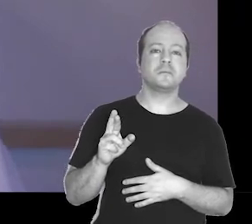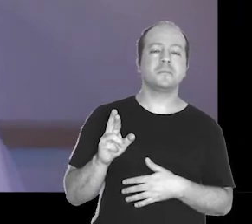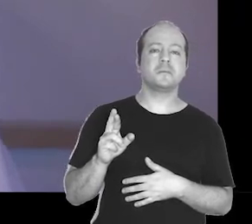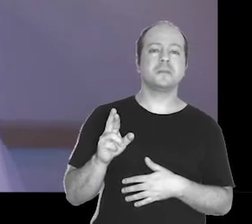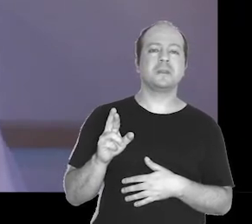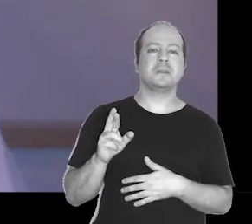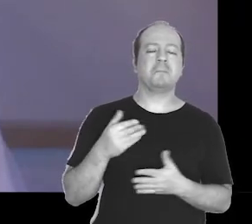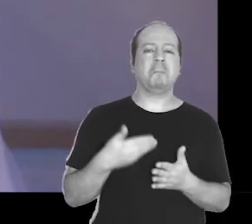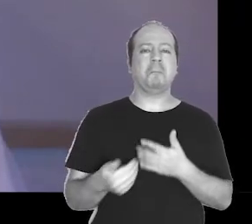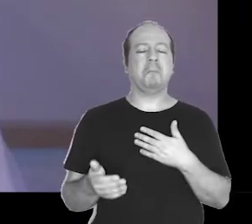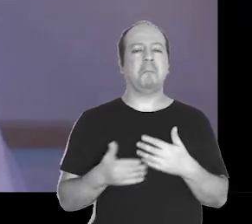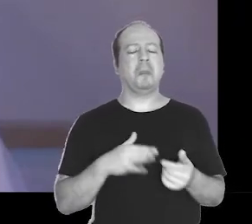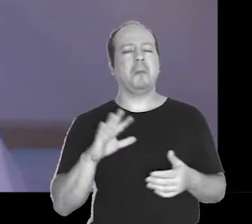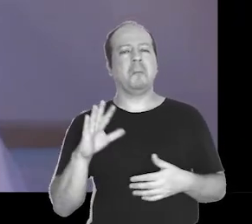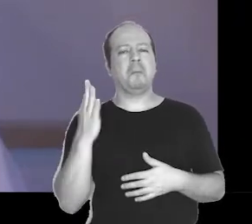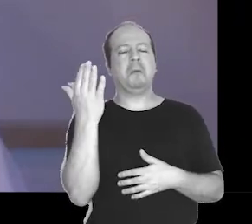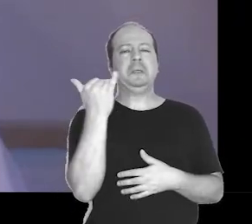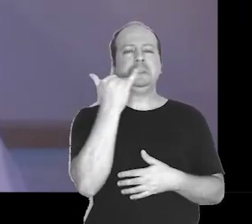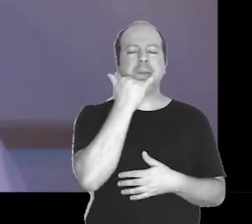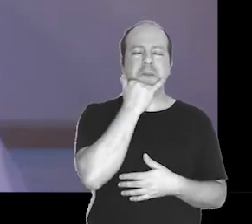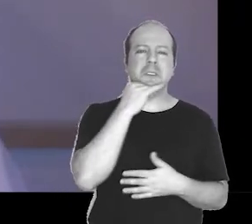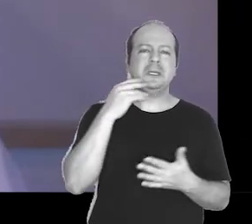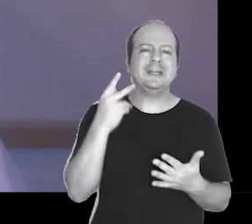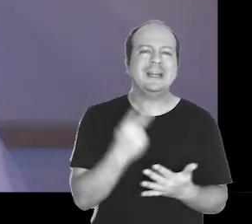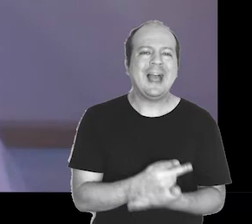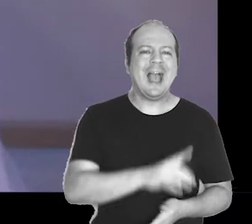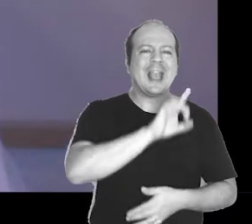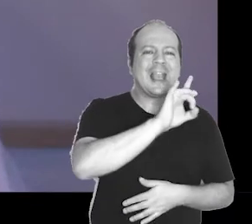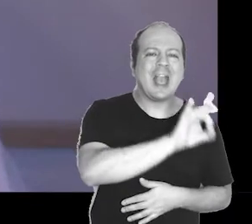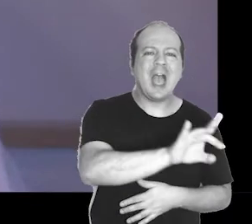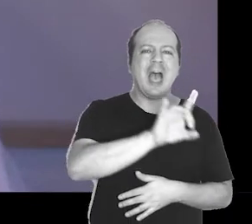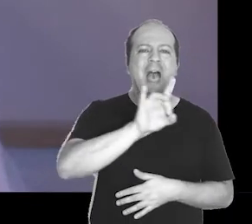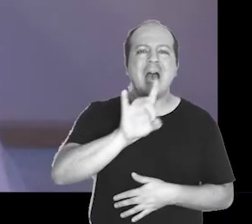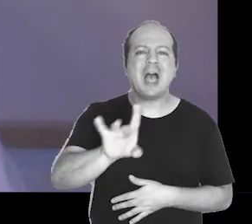O inevitável se abate sobre cada um de nós.